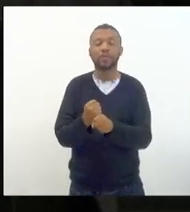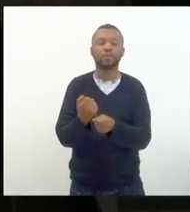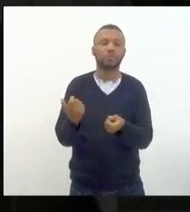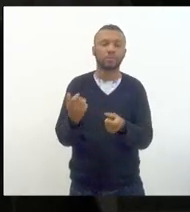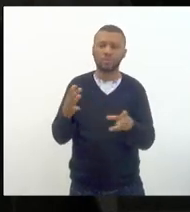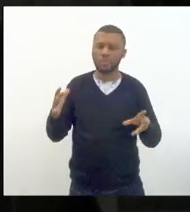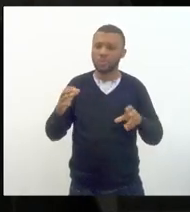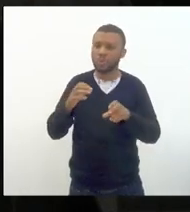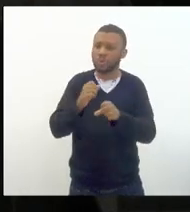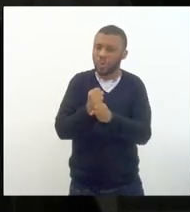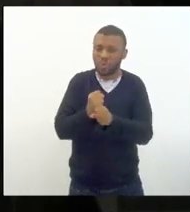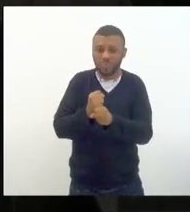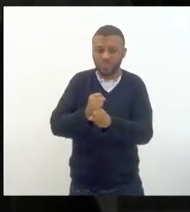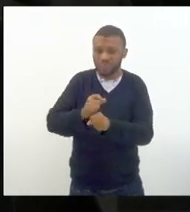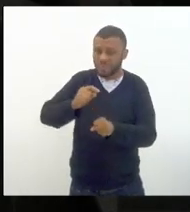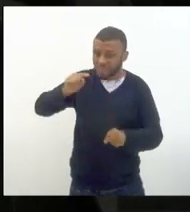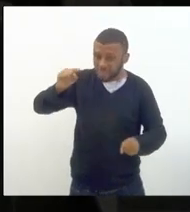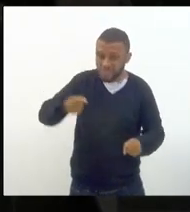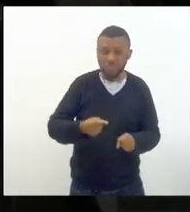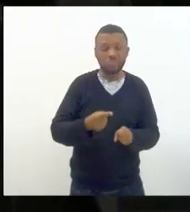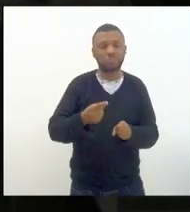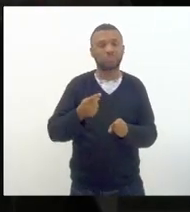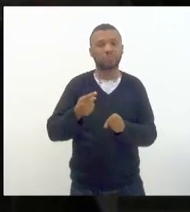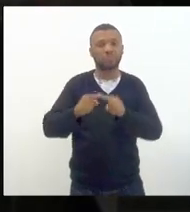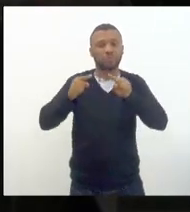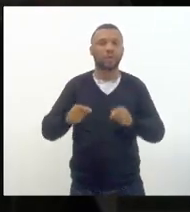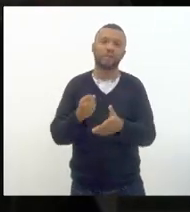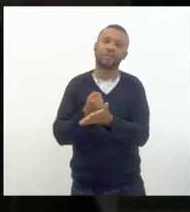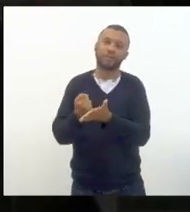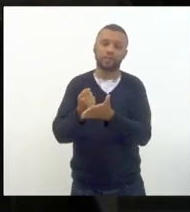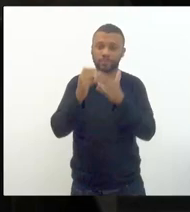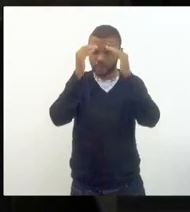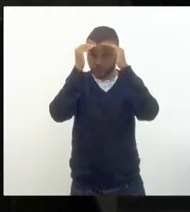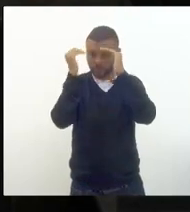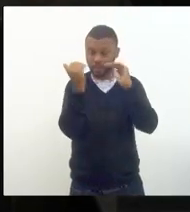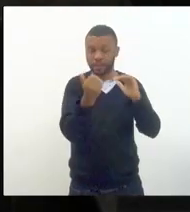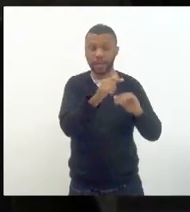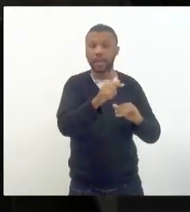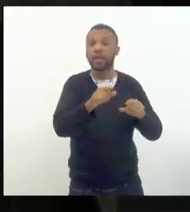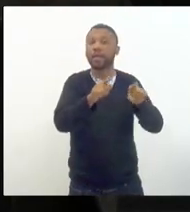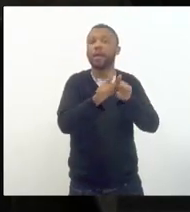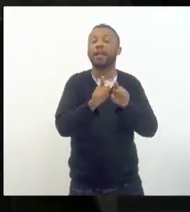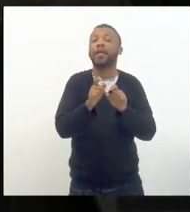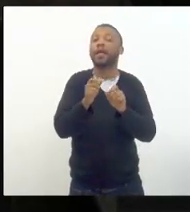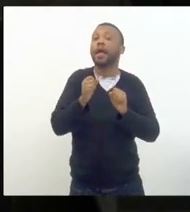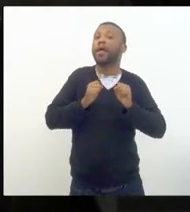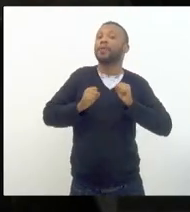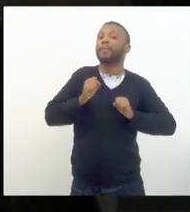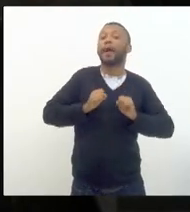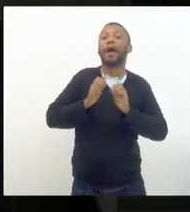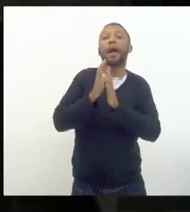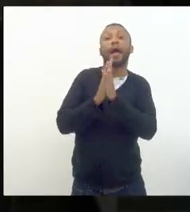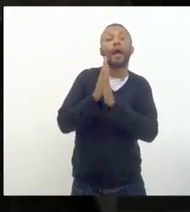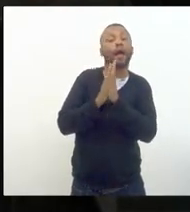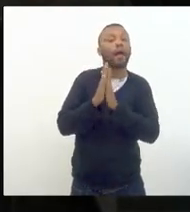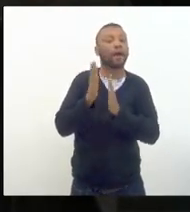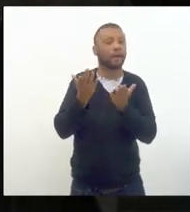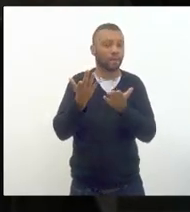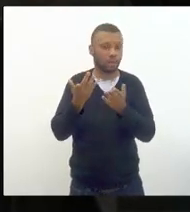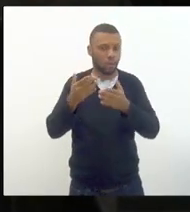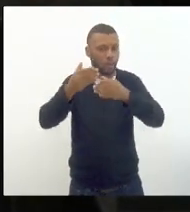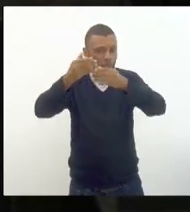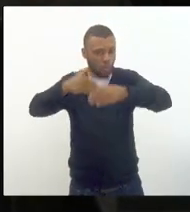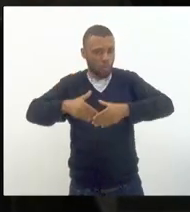e com todo respeito aos trabalhadores terceirizados que inclusive esperam concurso eles anseiam pelo concurso eles